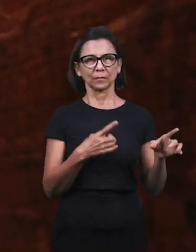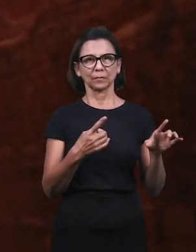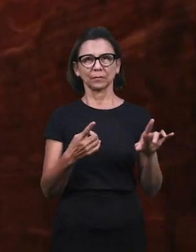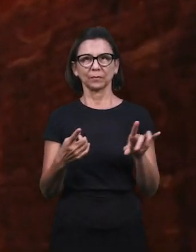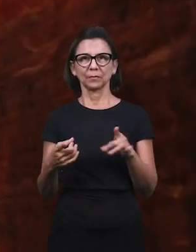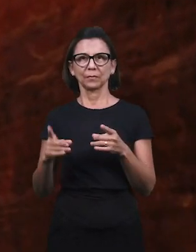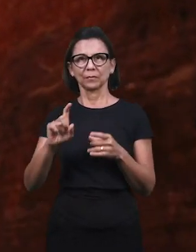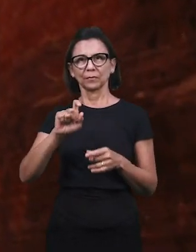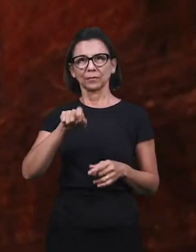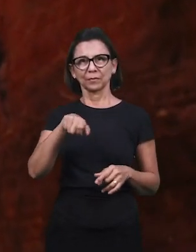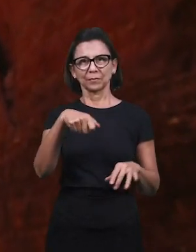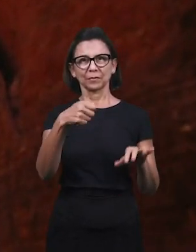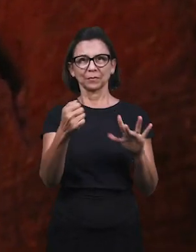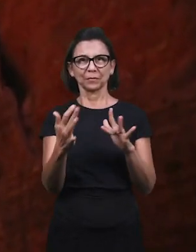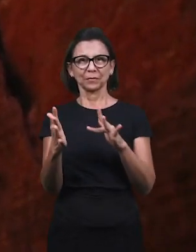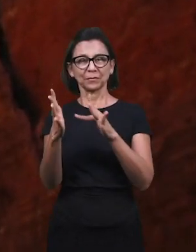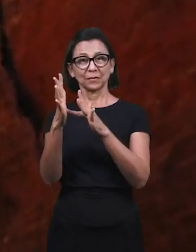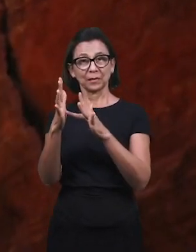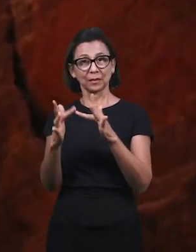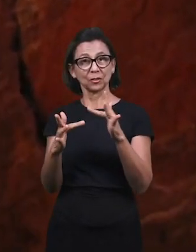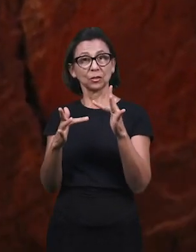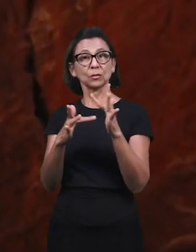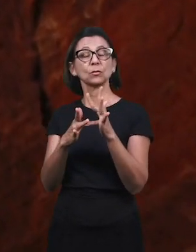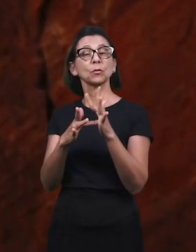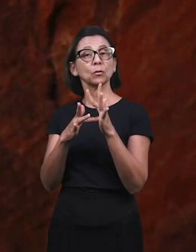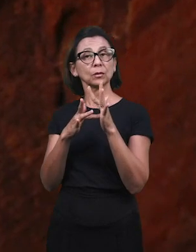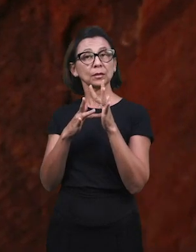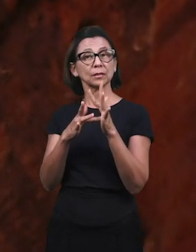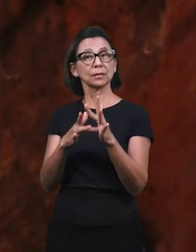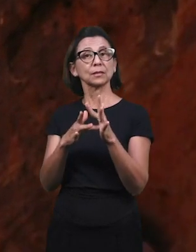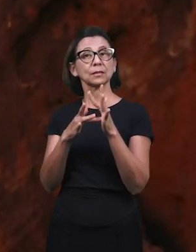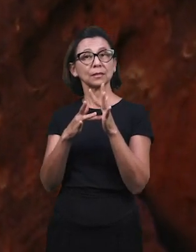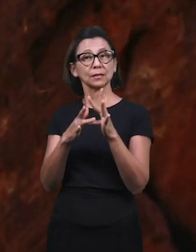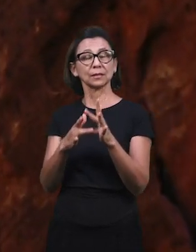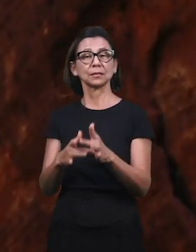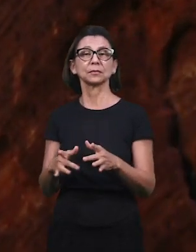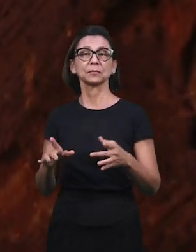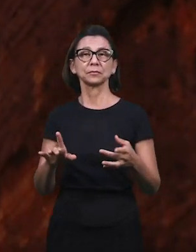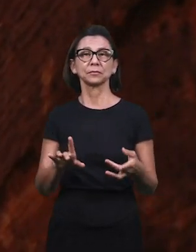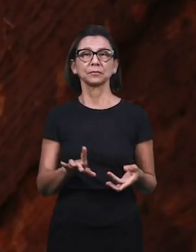Esse nome leva sempre